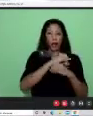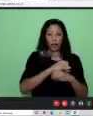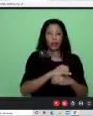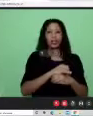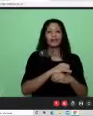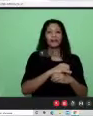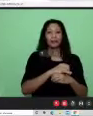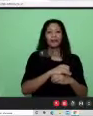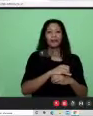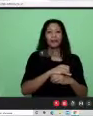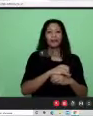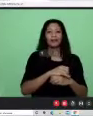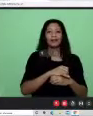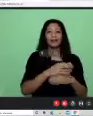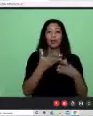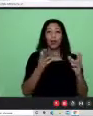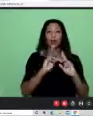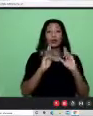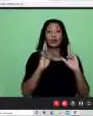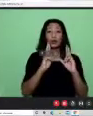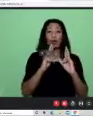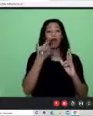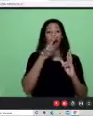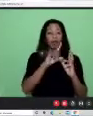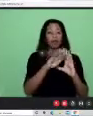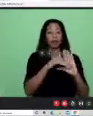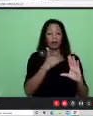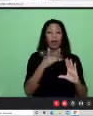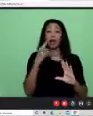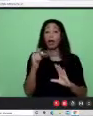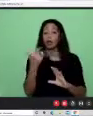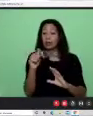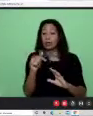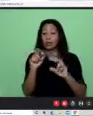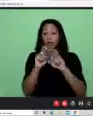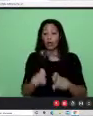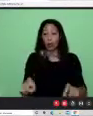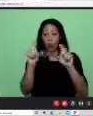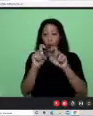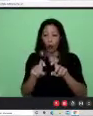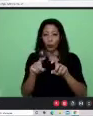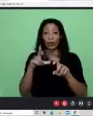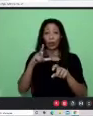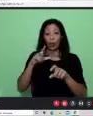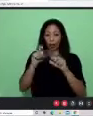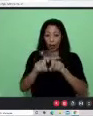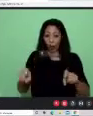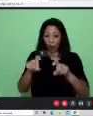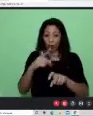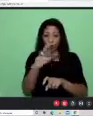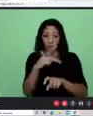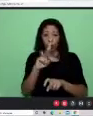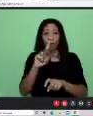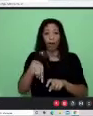computador não tem computador, ela usa o computador particular. E são coisas tão pequenas que eu acredito